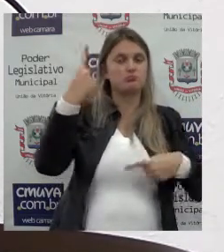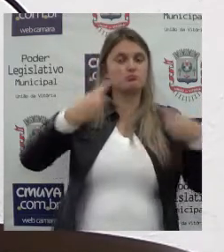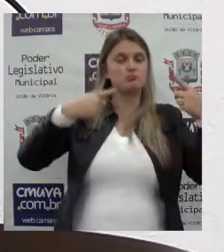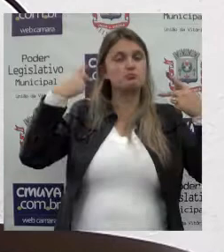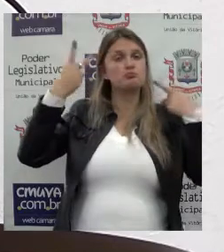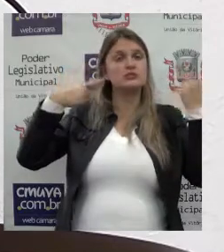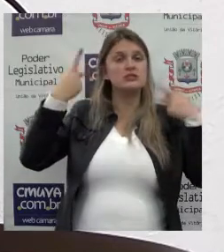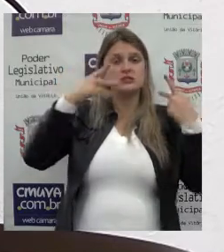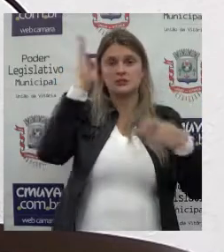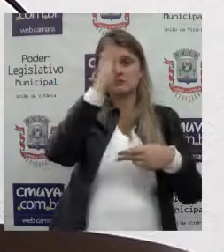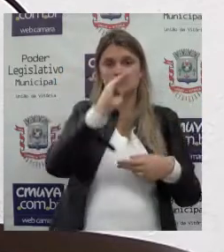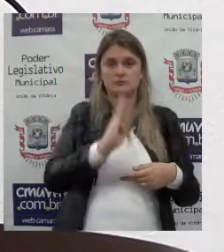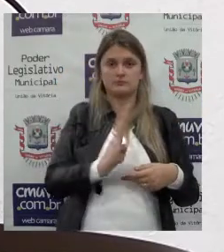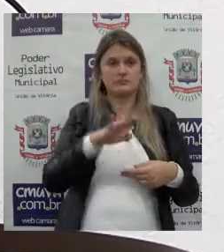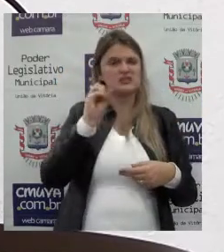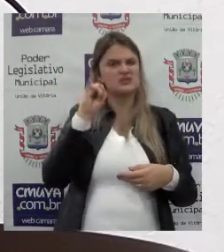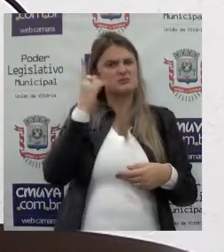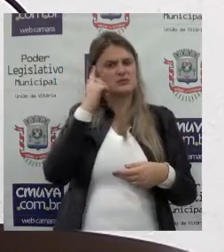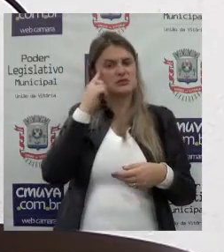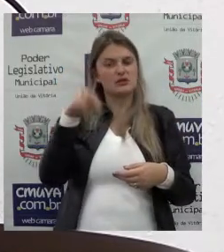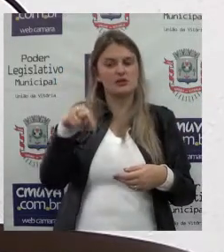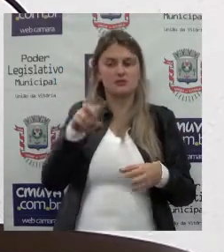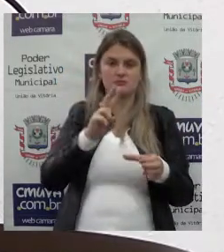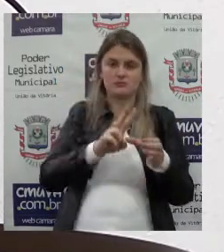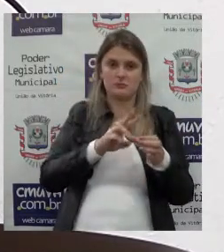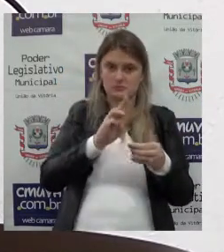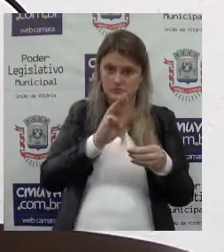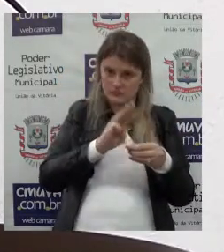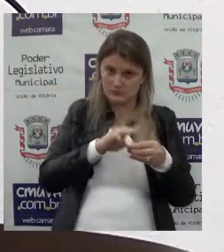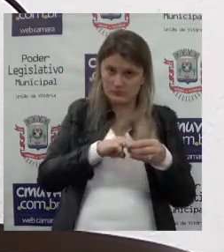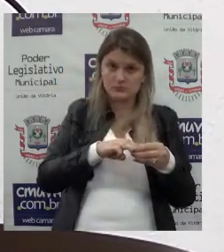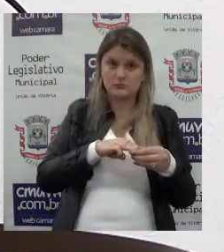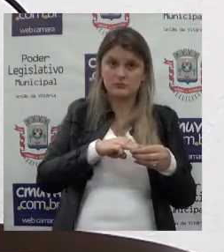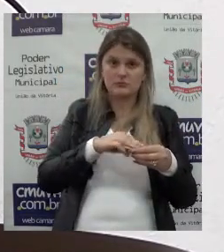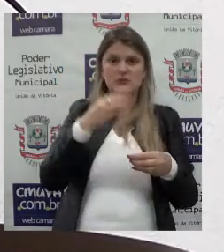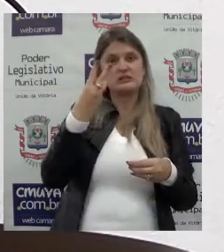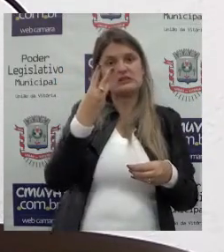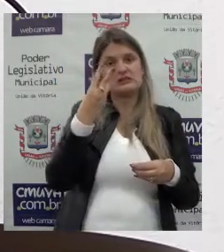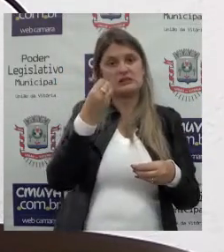brasileira. Porque você imagine um município com